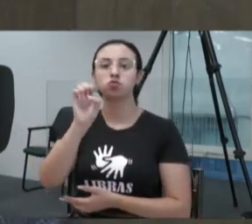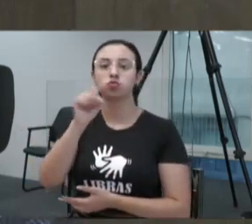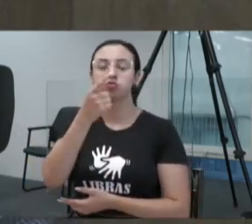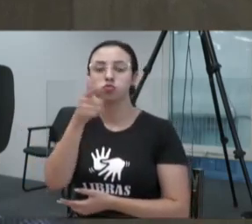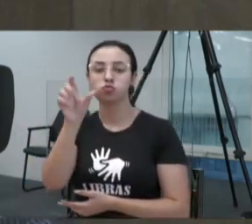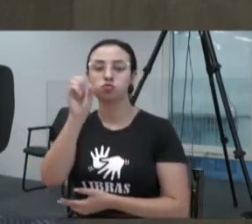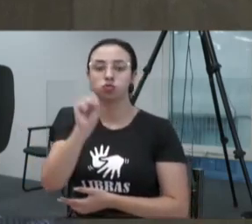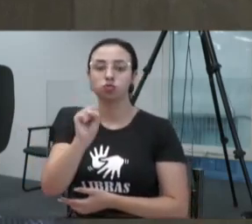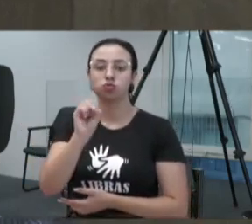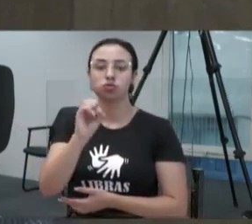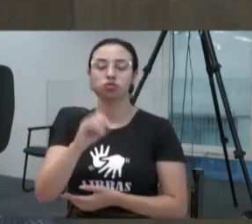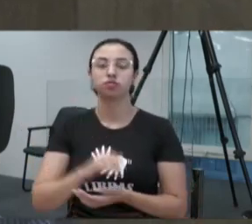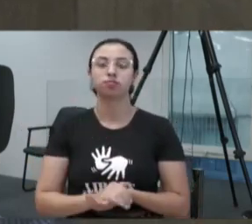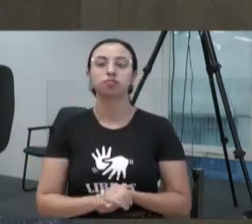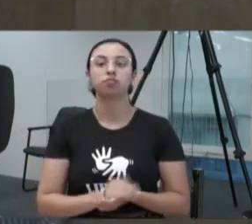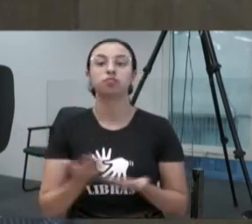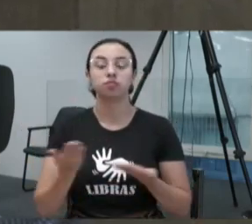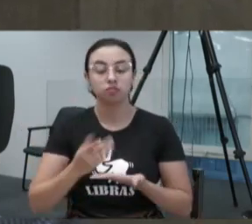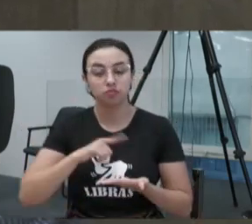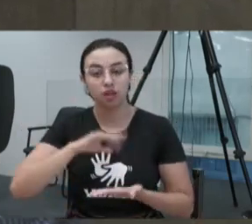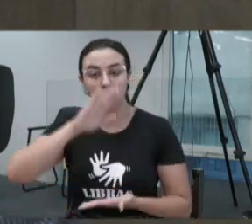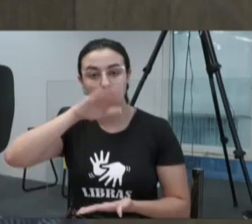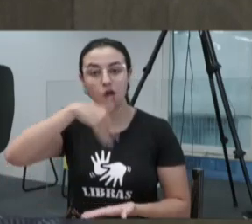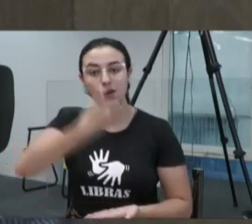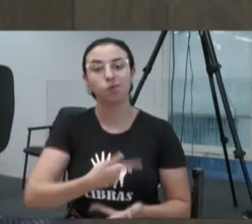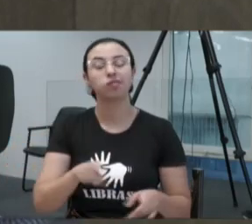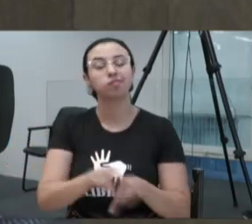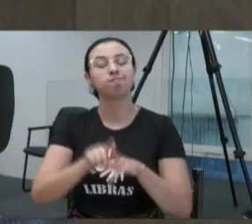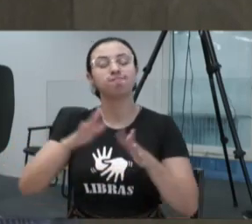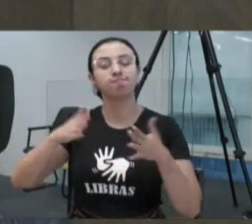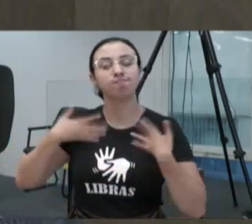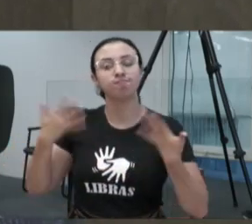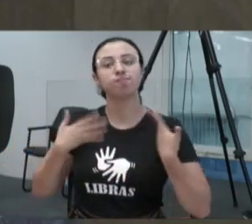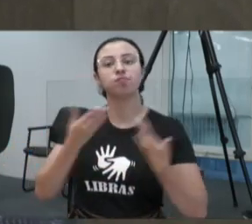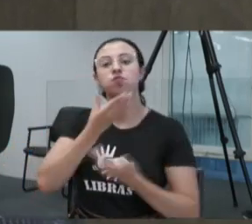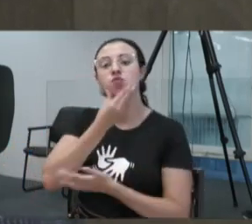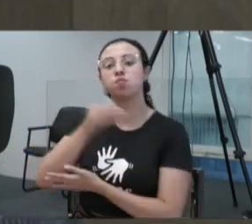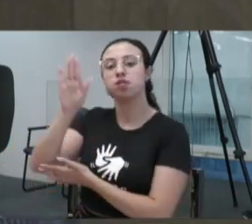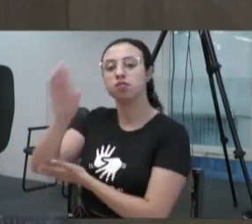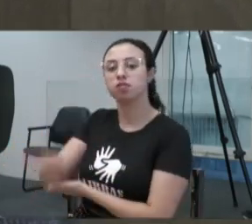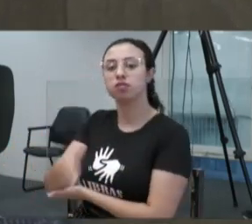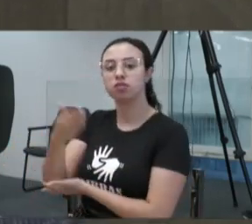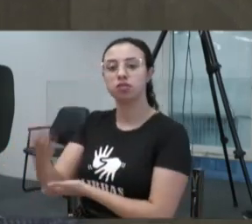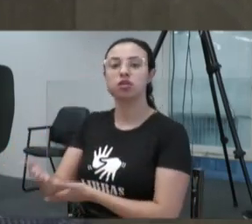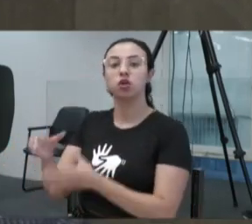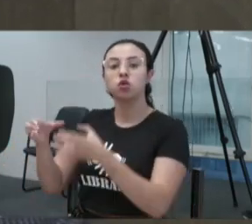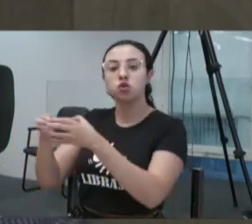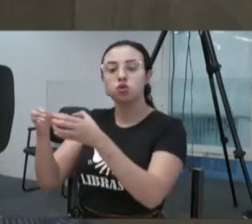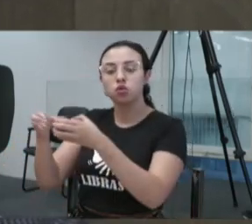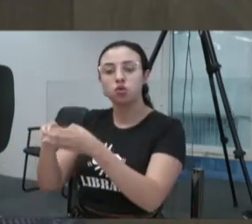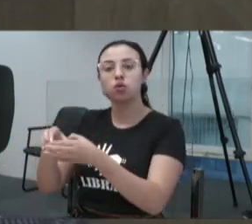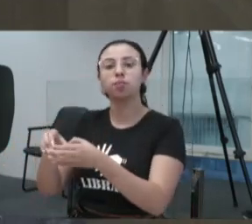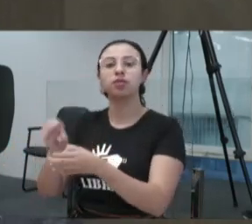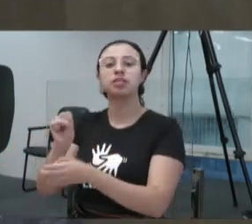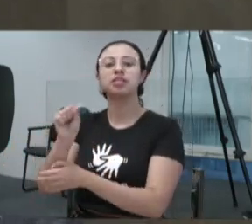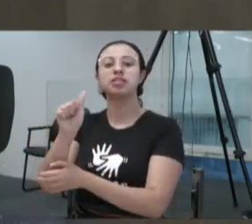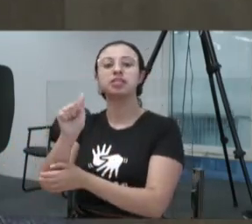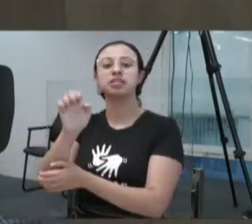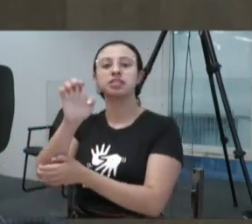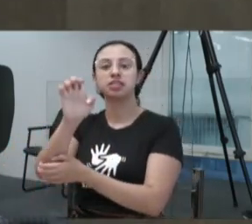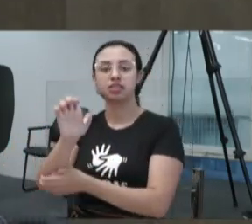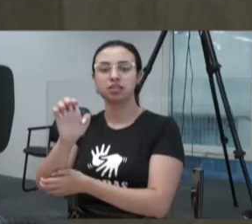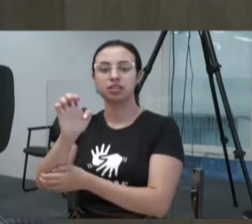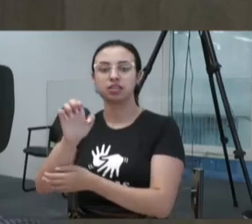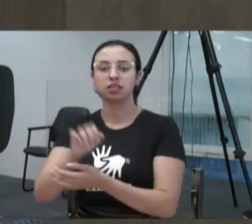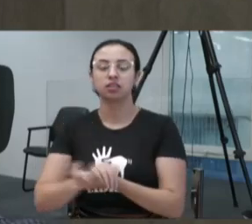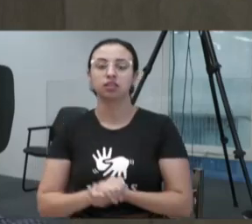congratulatórias. Eu terei a honra, a alegria de estar homenageando o SAD, Serviço de Atenção Domiciliar,